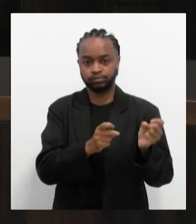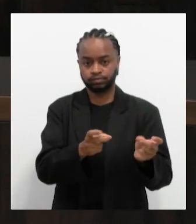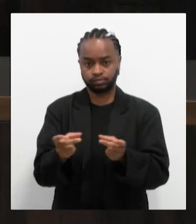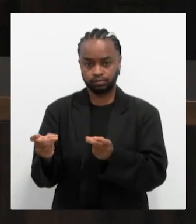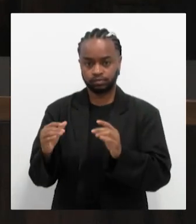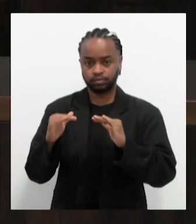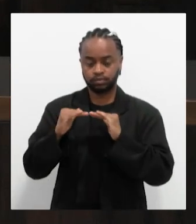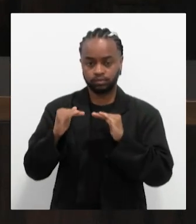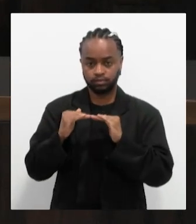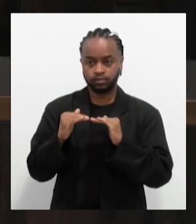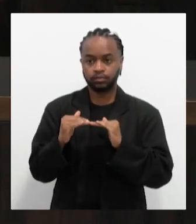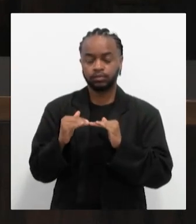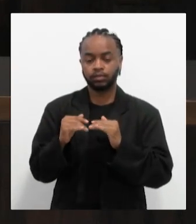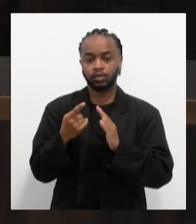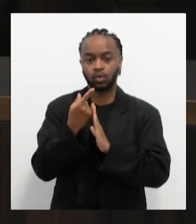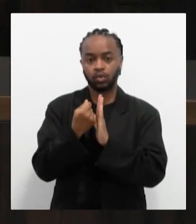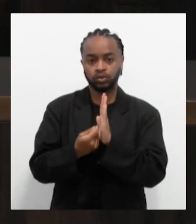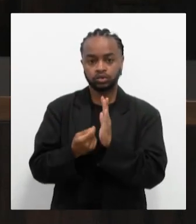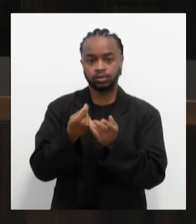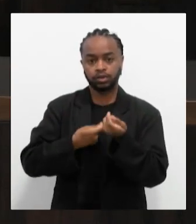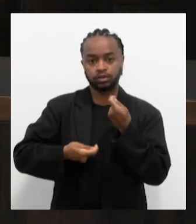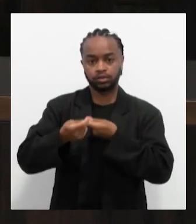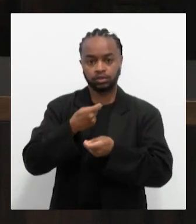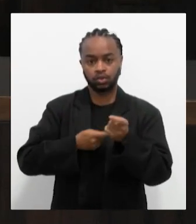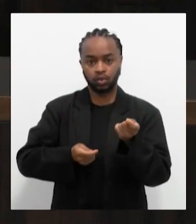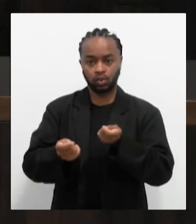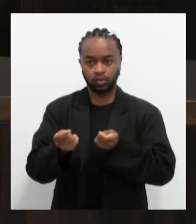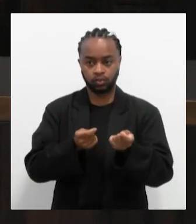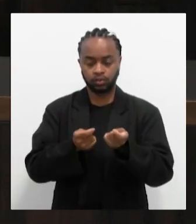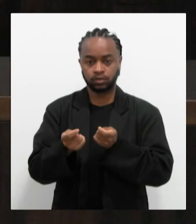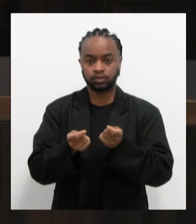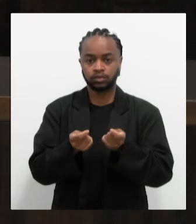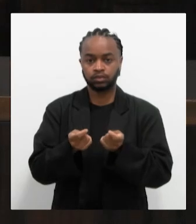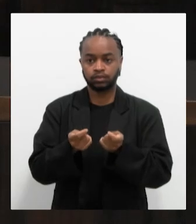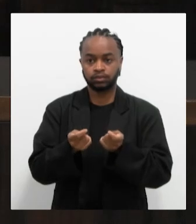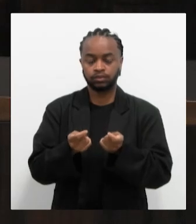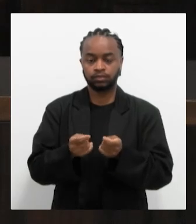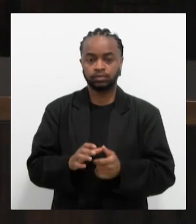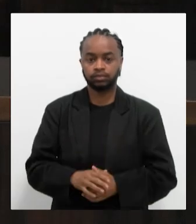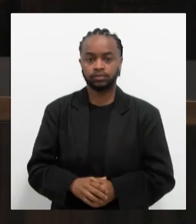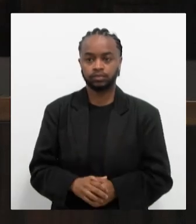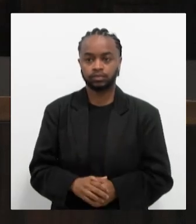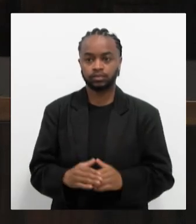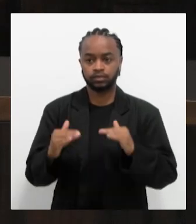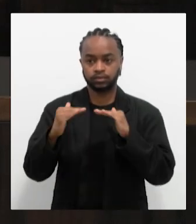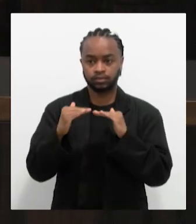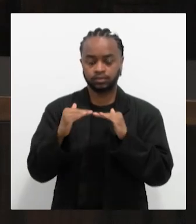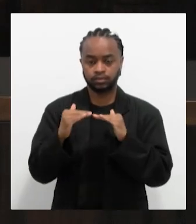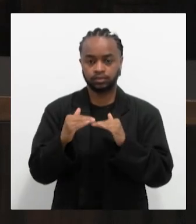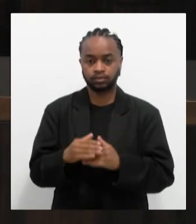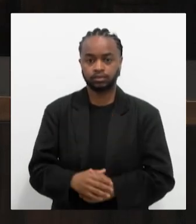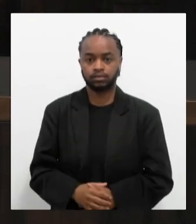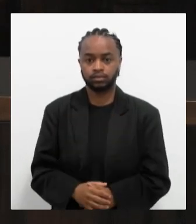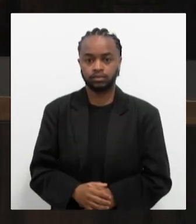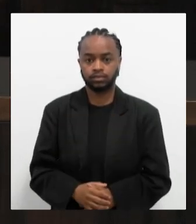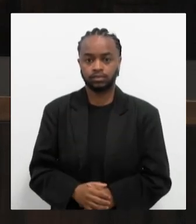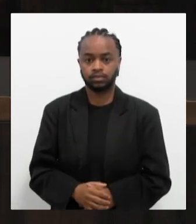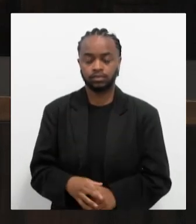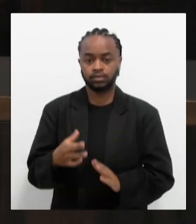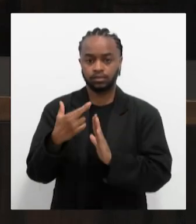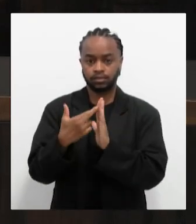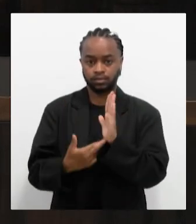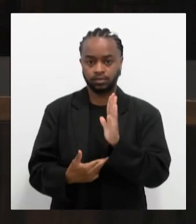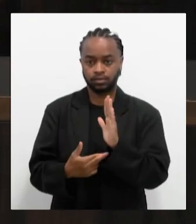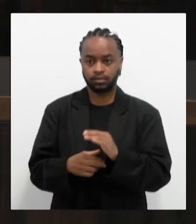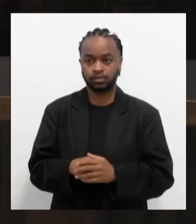Comércio, favorável, e de Orçamento, Finanças, Fiscalização Financeira e Controle, favorável.